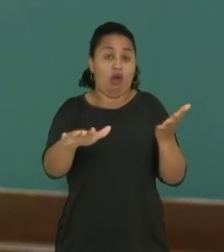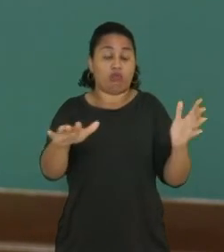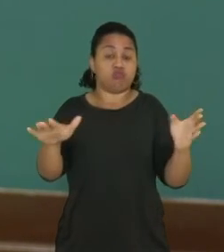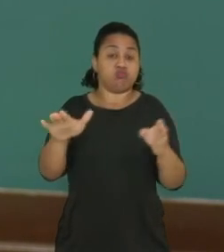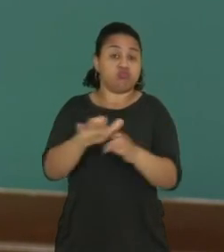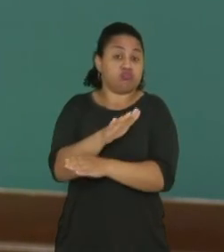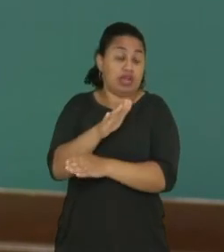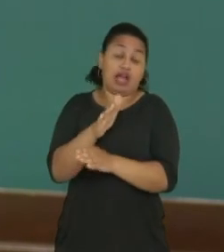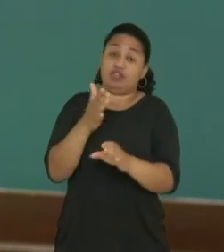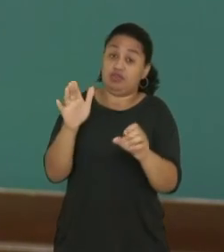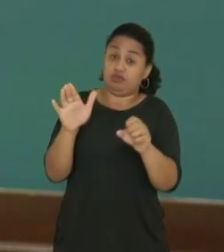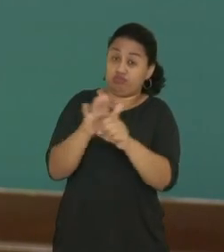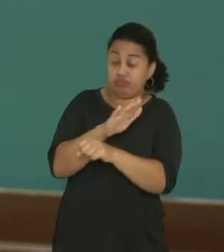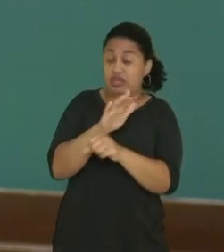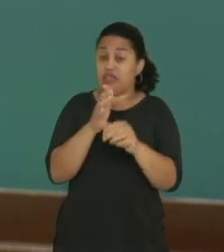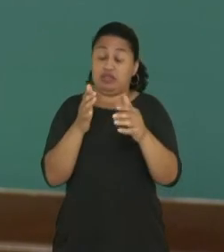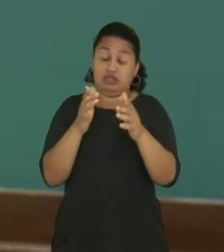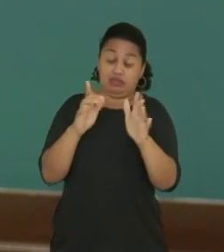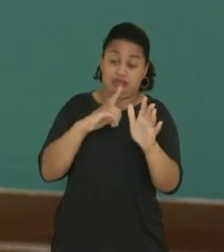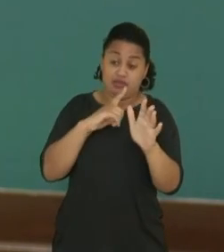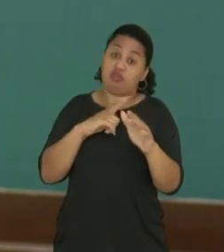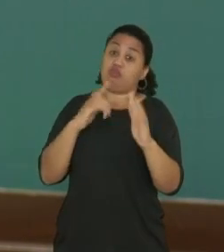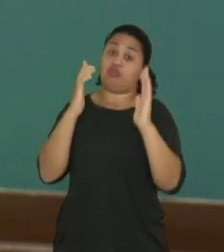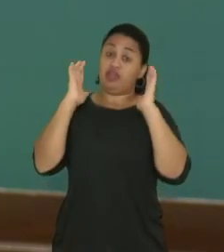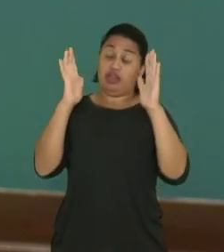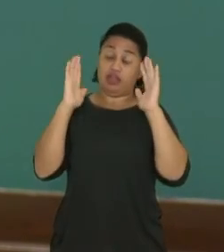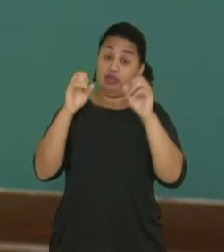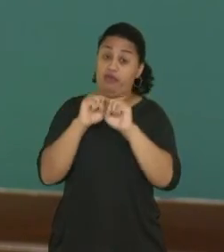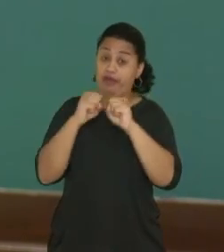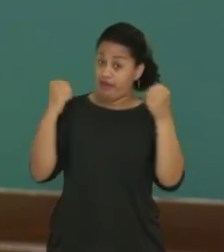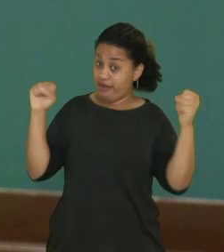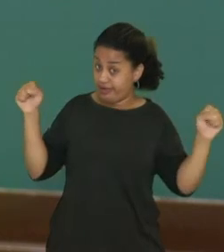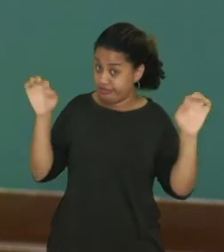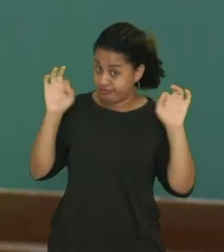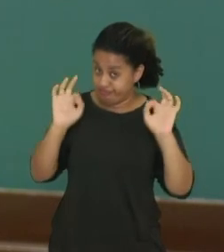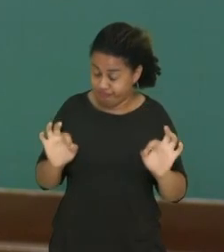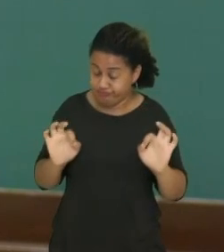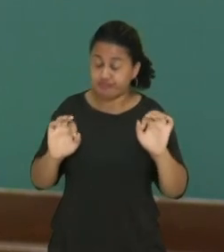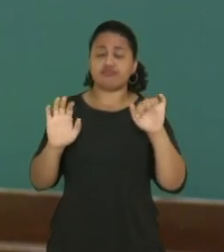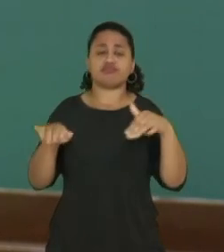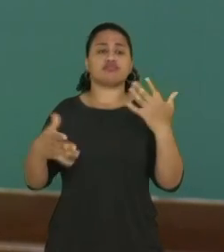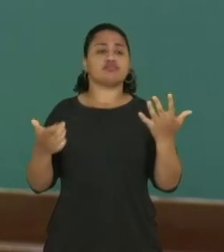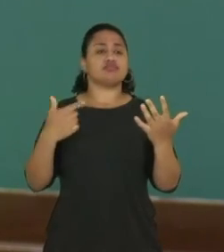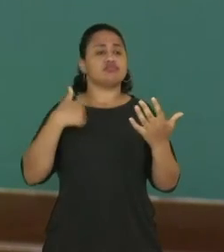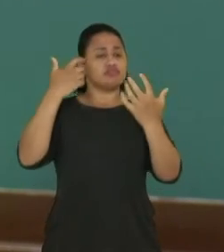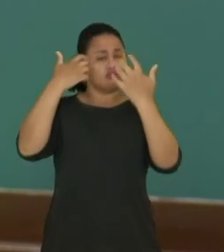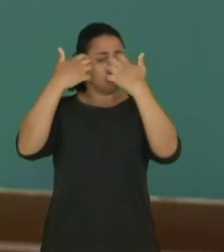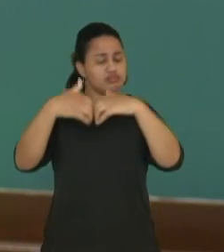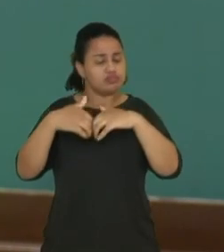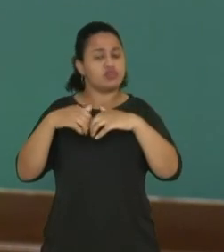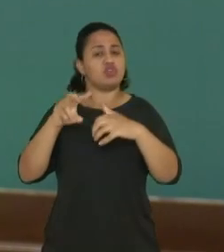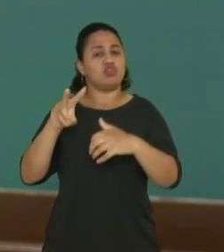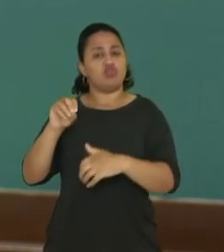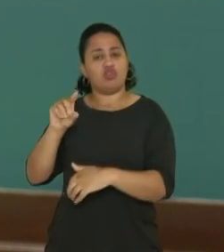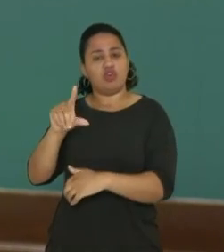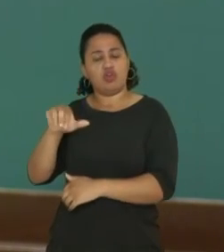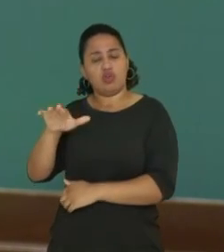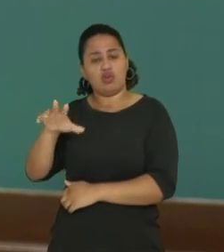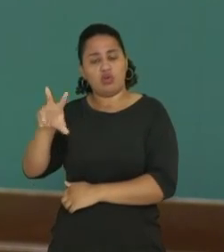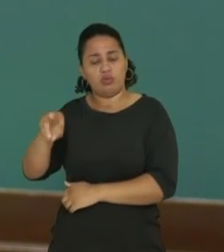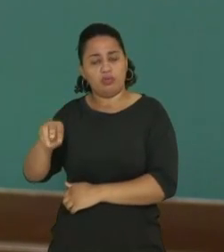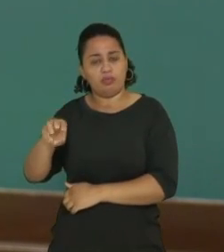ocupe um espaço bem grande, né? Porque ele é grandão, né? O caminhão normalmente é grandão, né? Então, pensa nisso, o volume está relacionado com